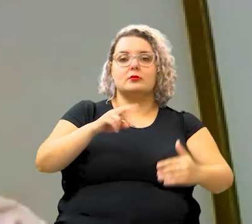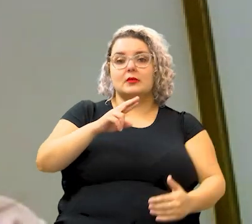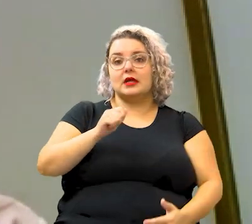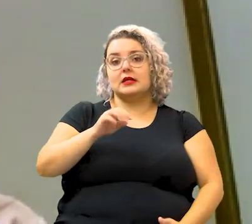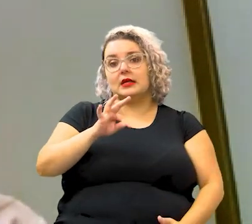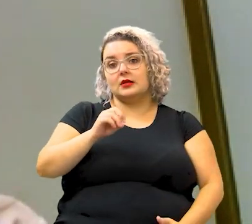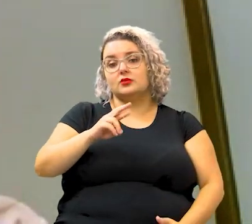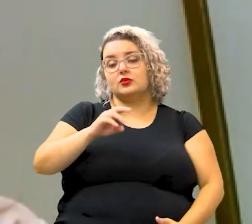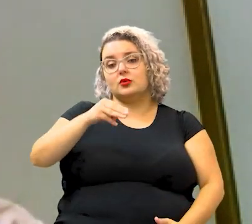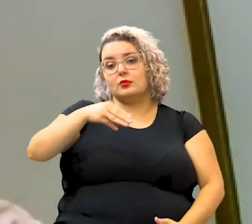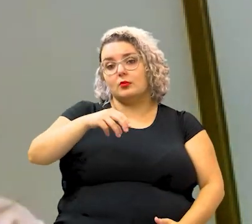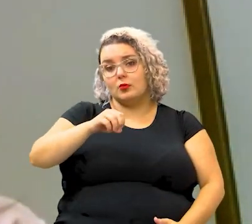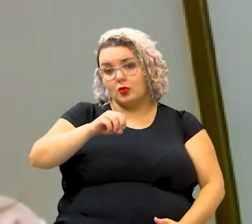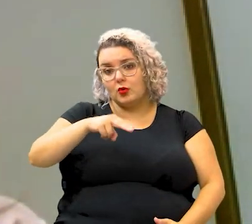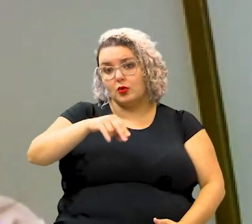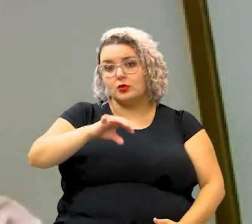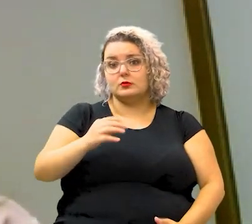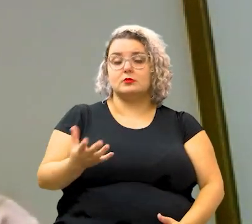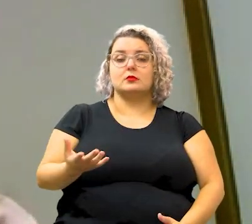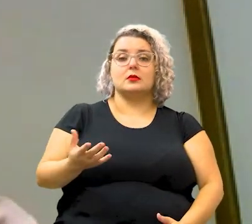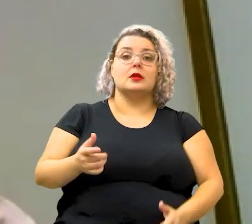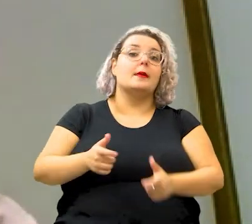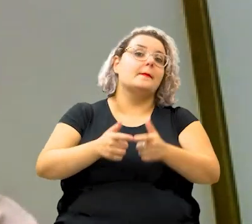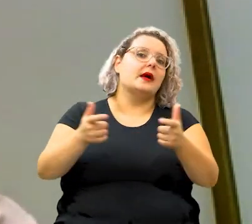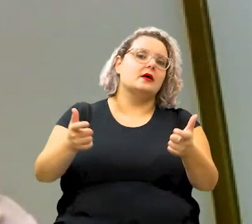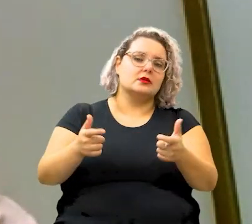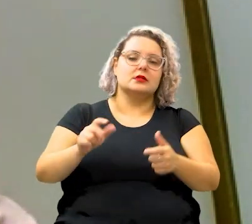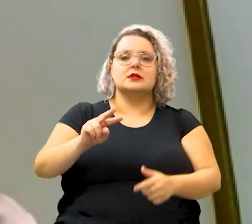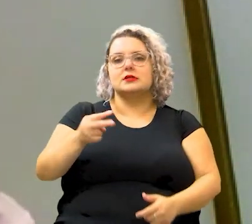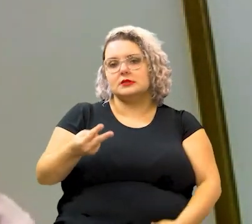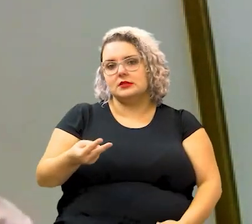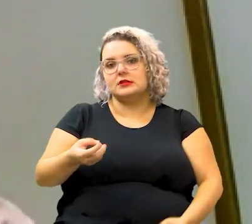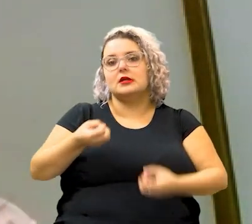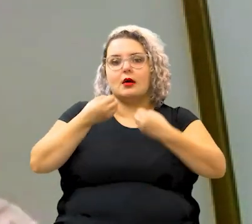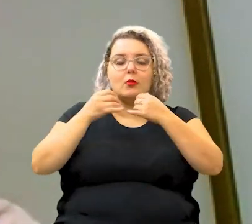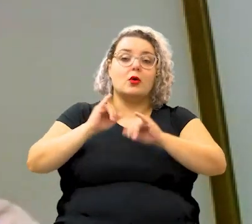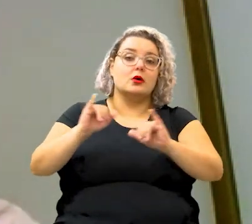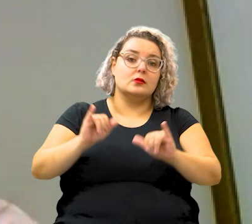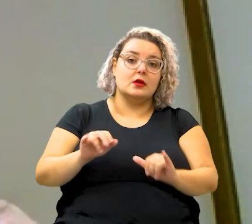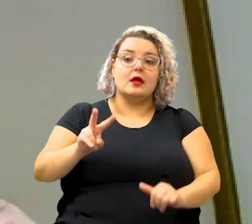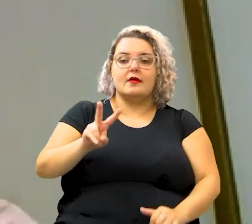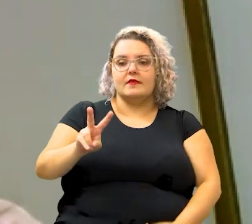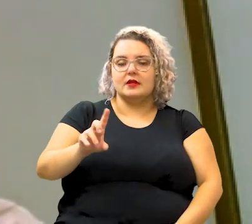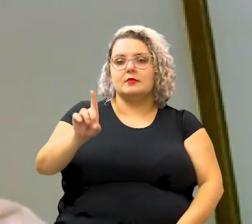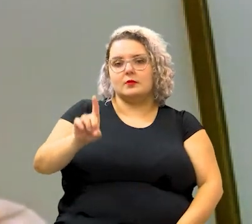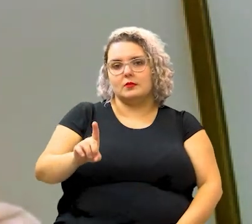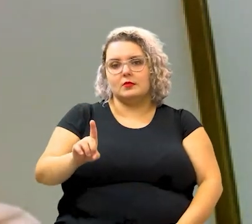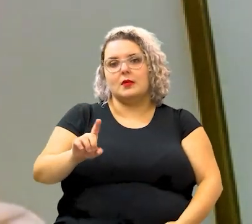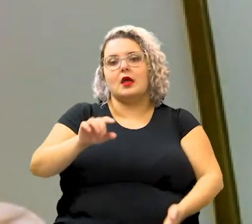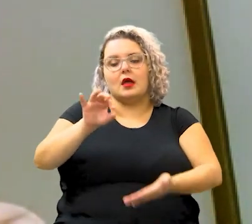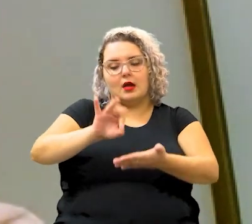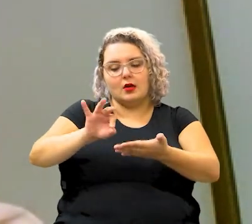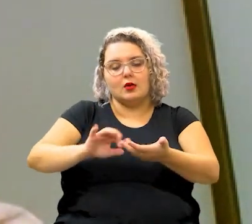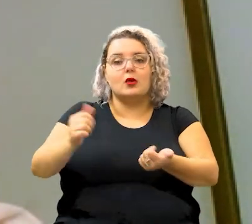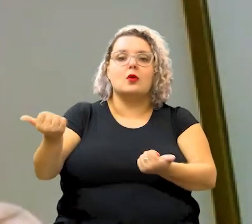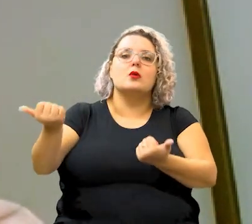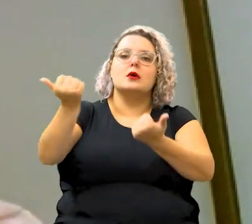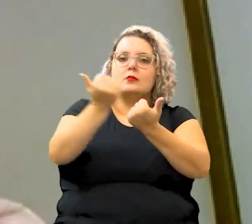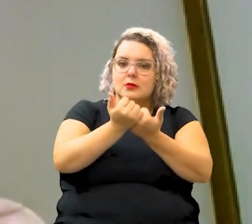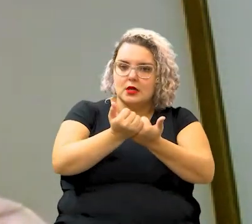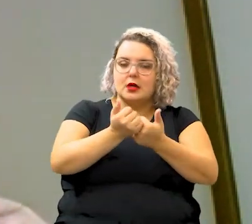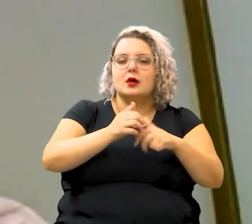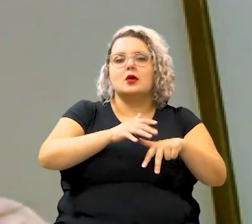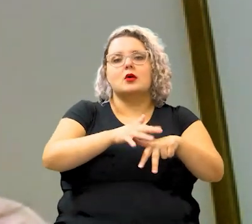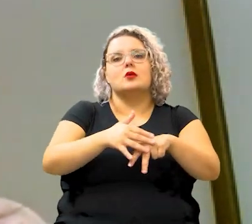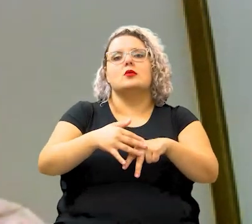a boa notícia é que, na grande maioria das vezes, é só uma deficiência de vitamina D que é muito facilmente corrigida com reposição, né? Então, aí